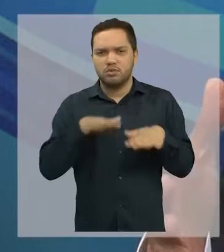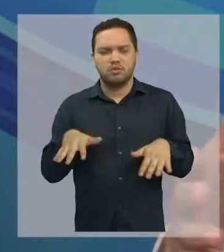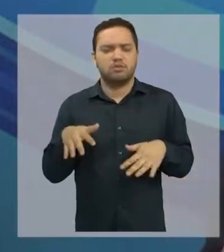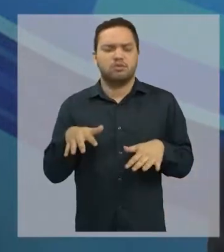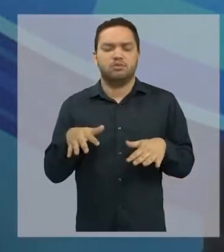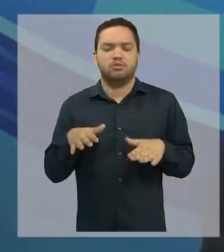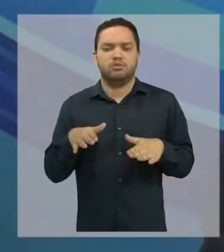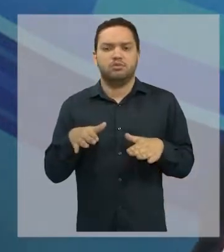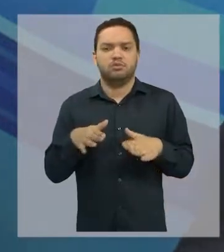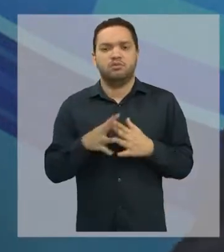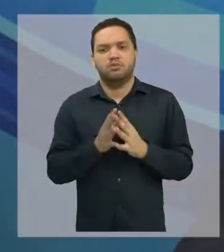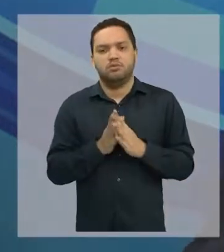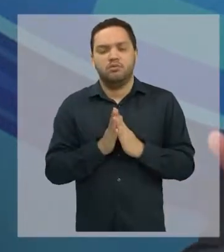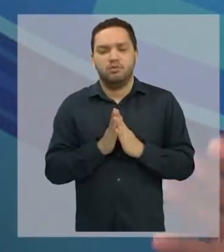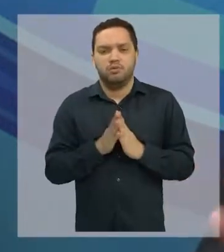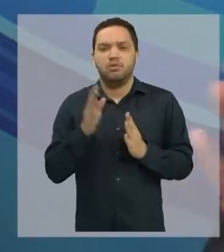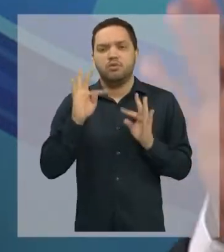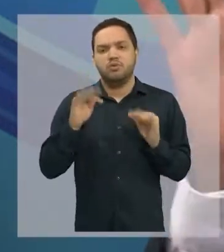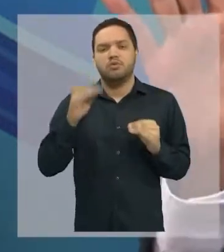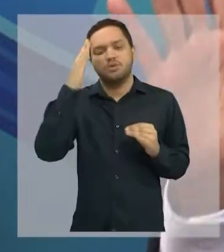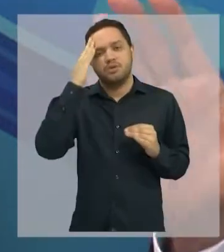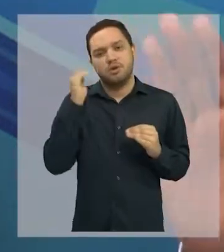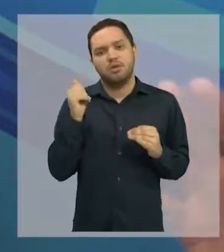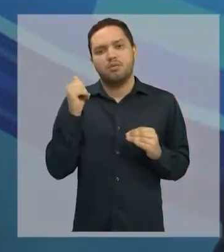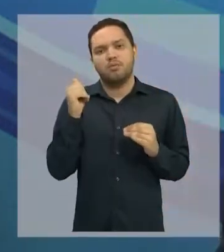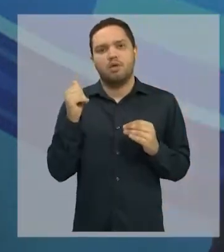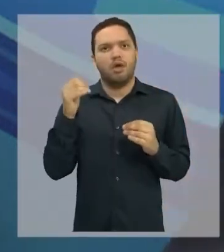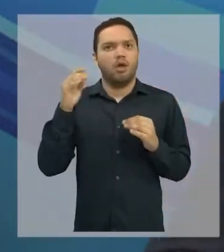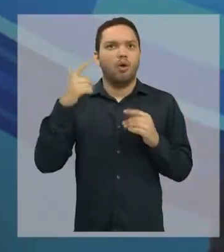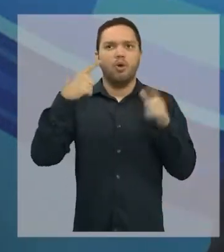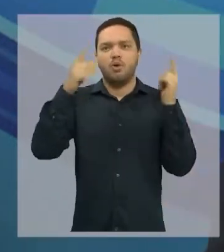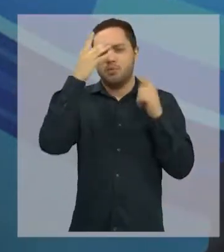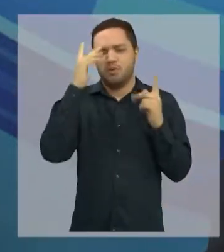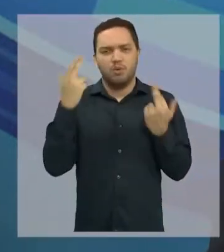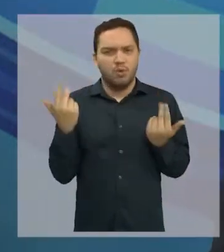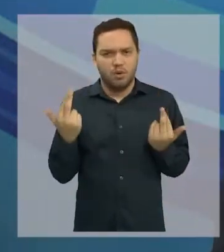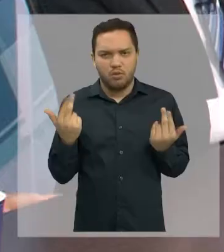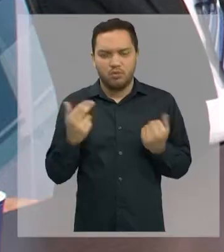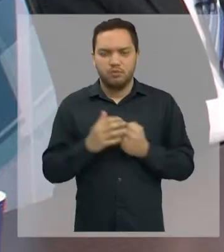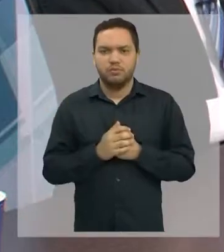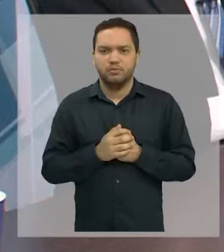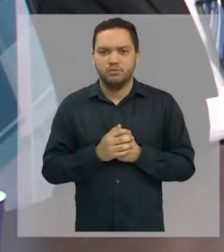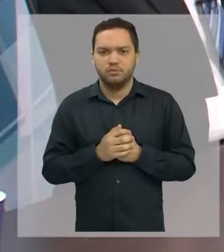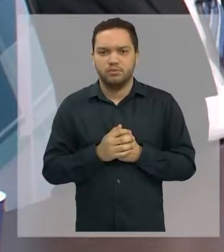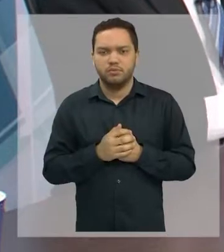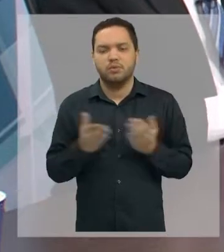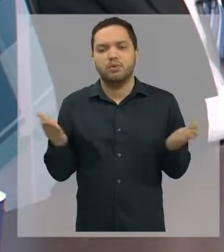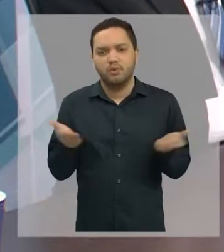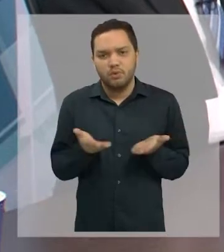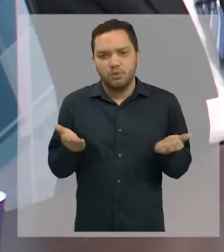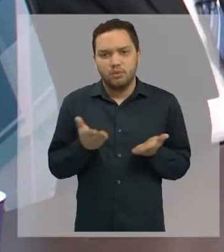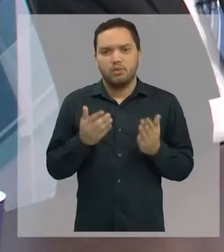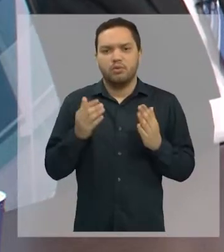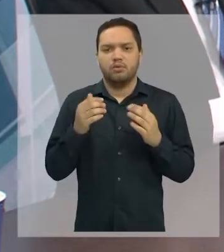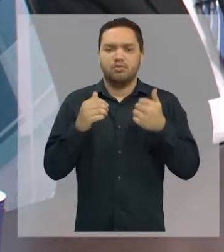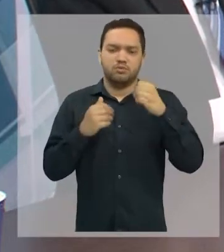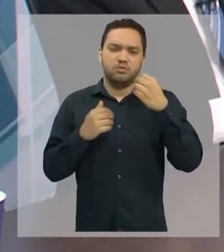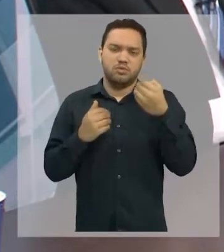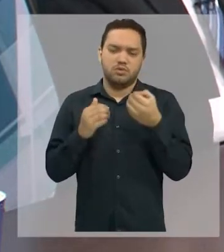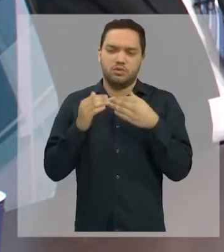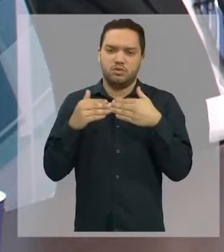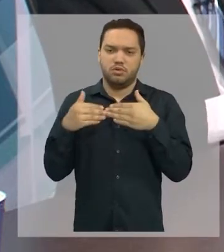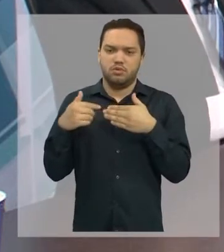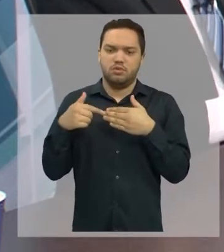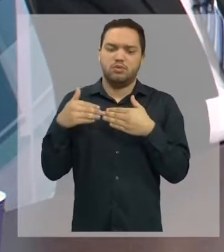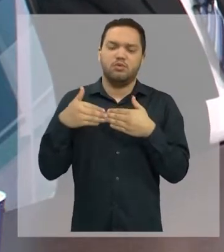Pessoal. Então, isso eu não vou citar outros nomes, mas a gente sabe que tem outros nomes nessa mesma condição. Né? Se você traz para a contemporaneidade, você pega os anos 60 para